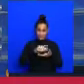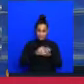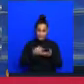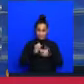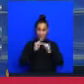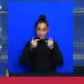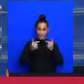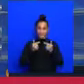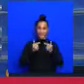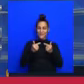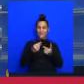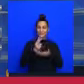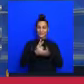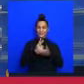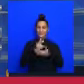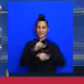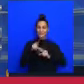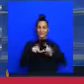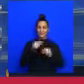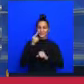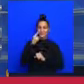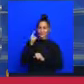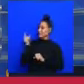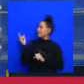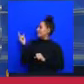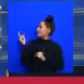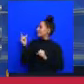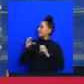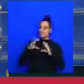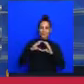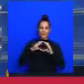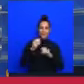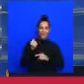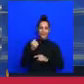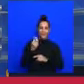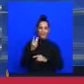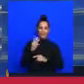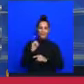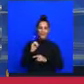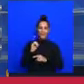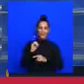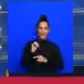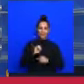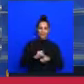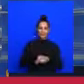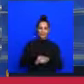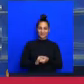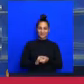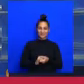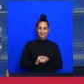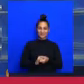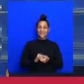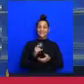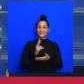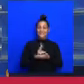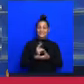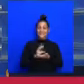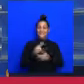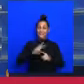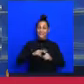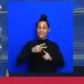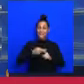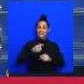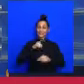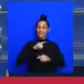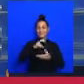boa sorte. Vamos seguir sorteando. Bola branca, número 30. Branca, 30. Na sequência da